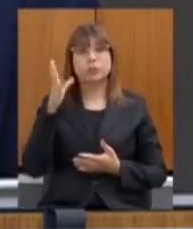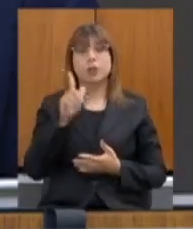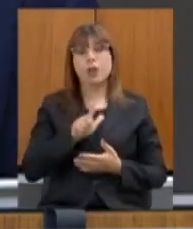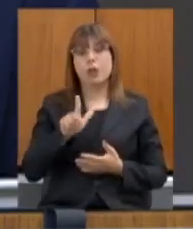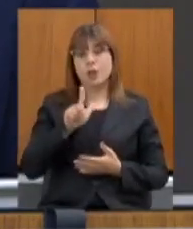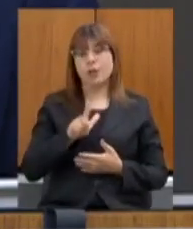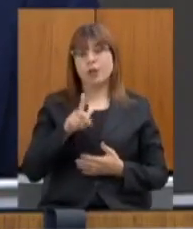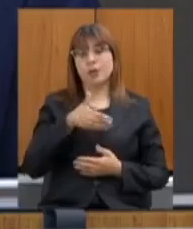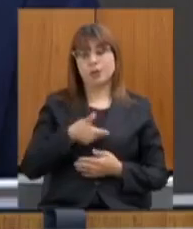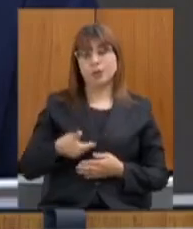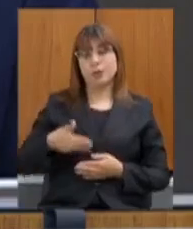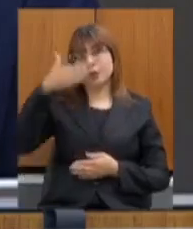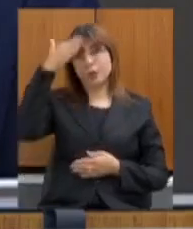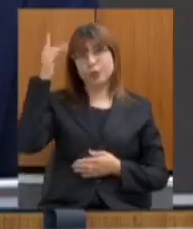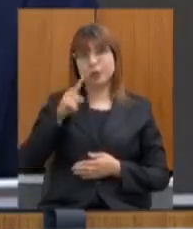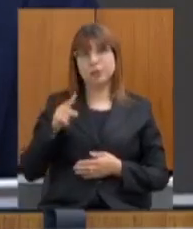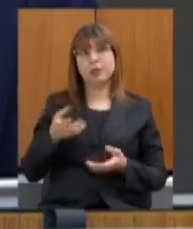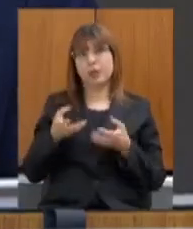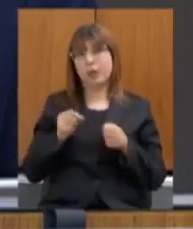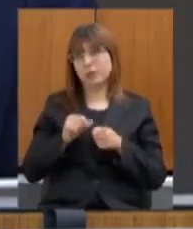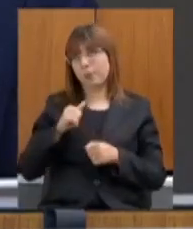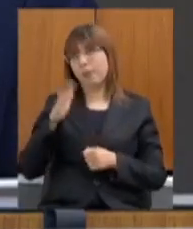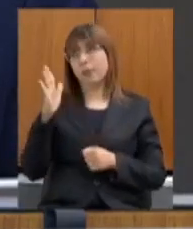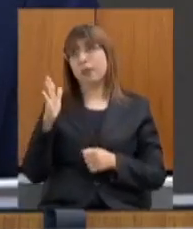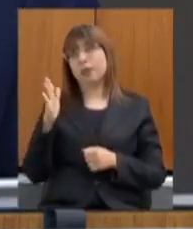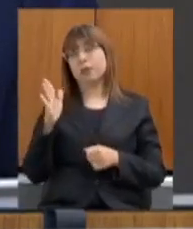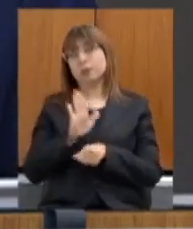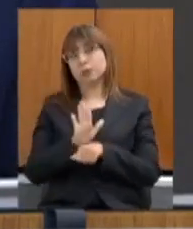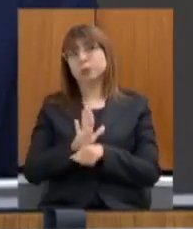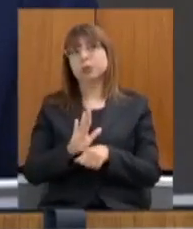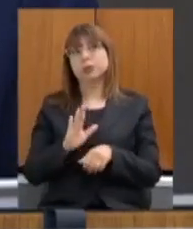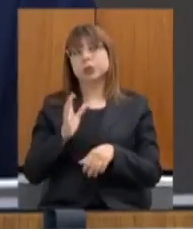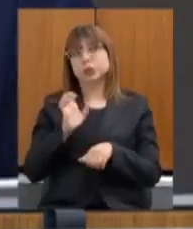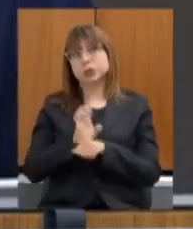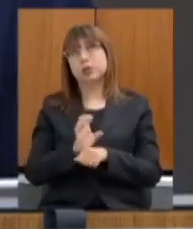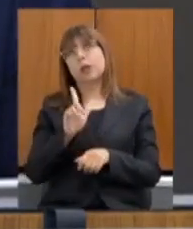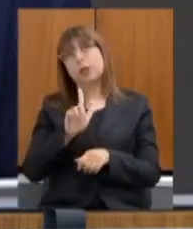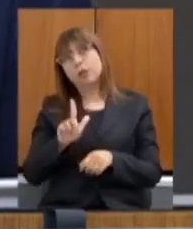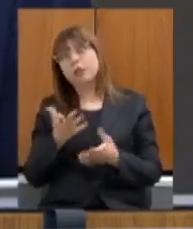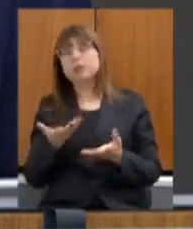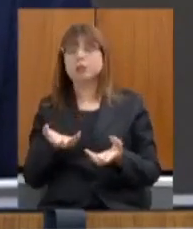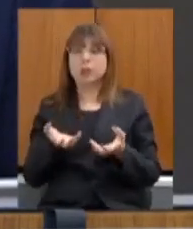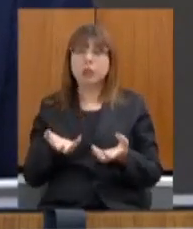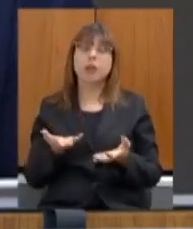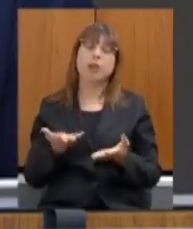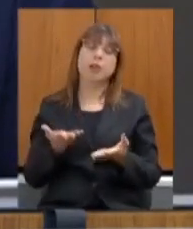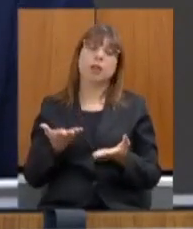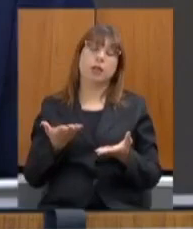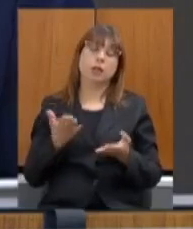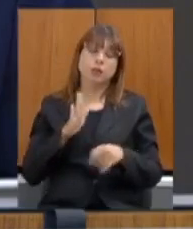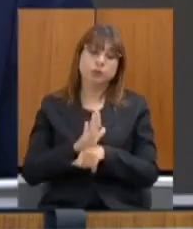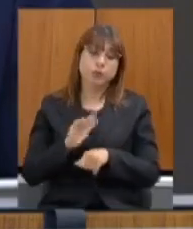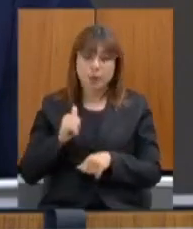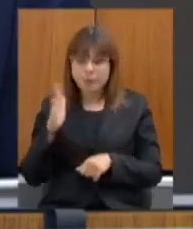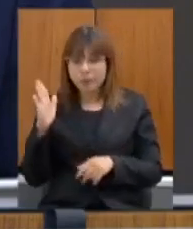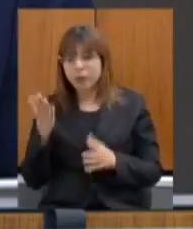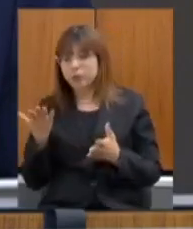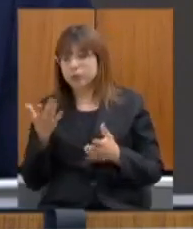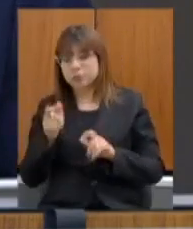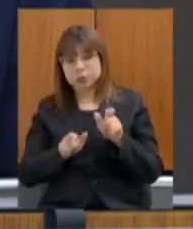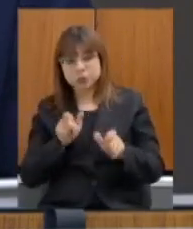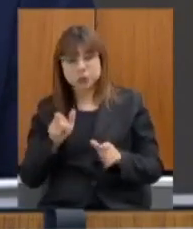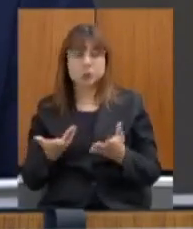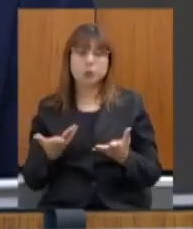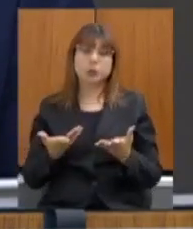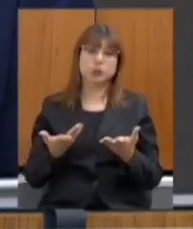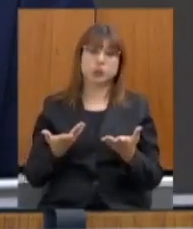governador Romeu Zema gostaria de fazer muito mais pelo nosso Estado. Claro que ele gostaria de atender mais demandas e pessoas do que